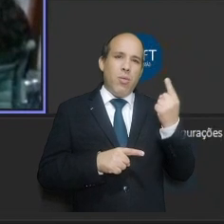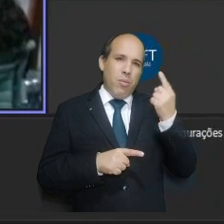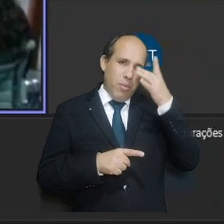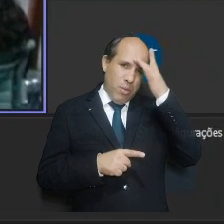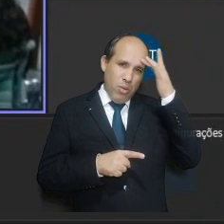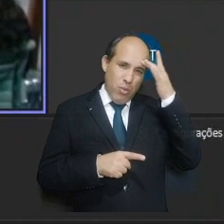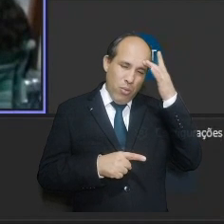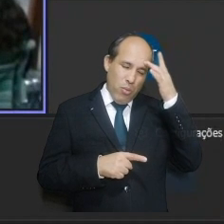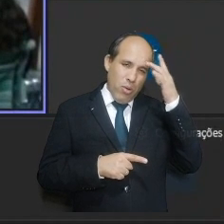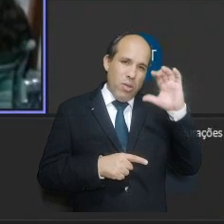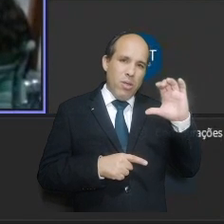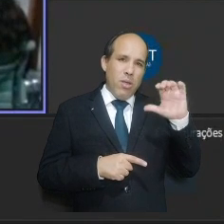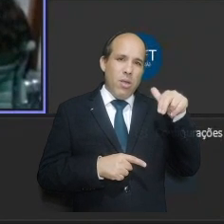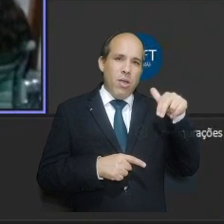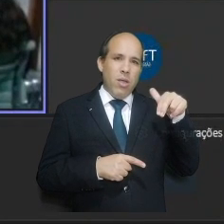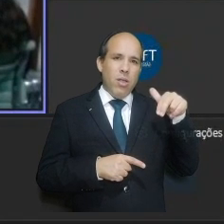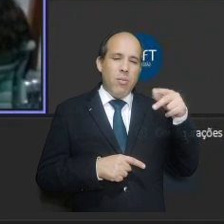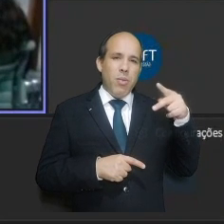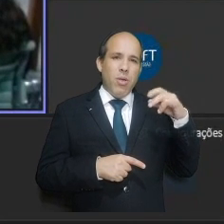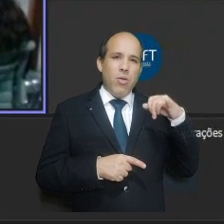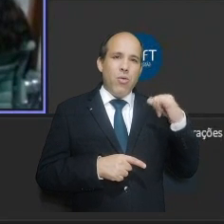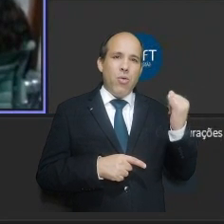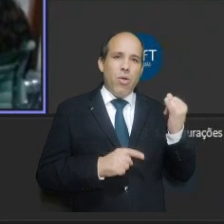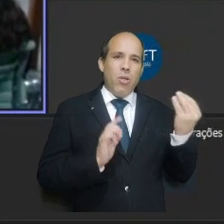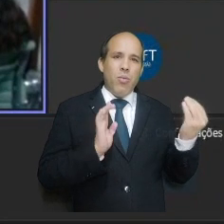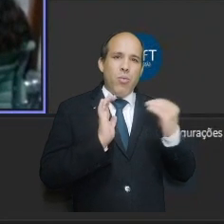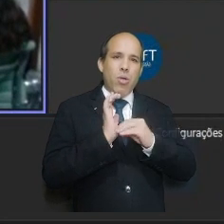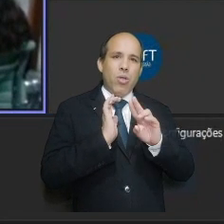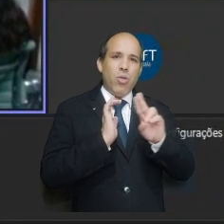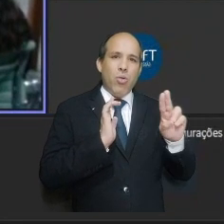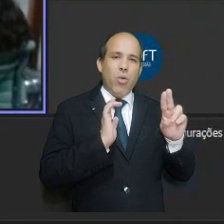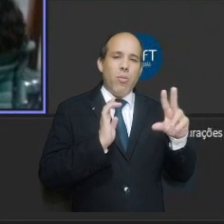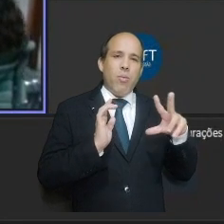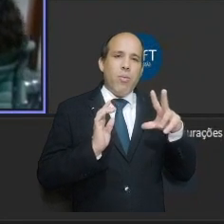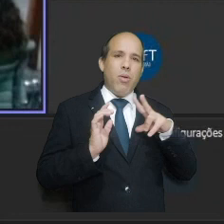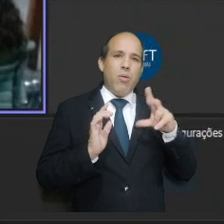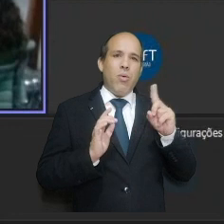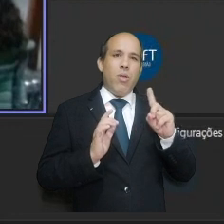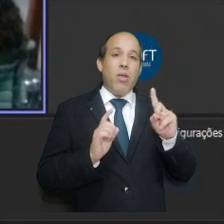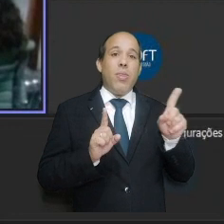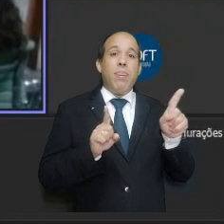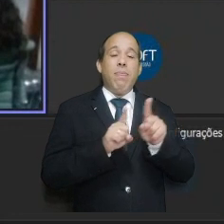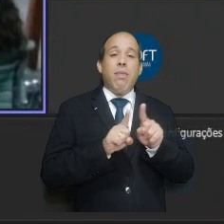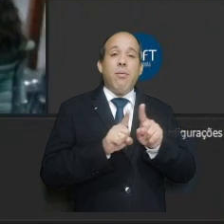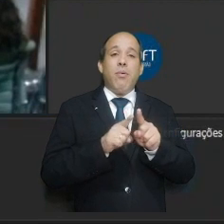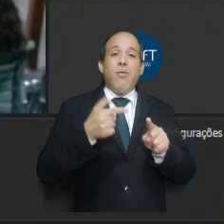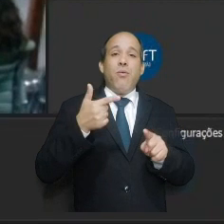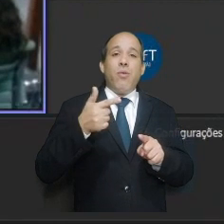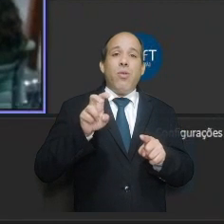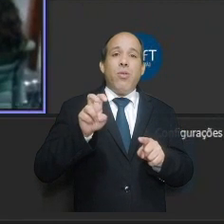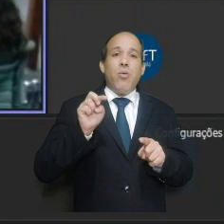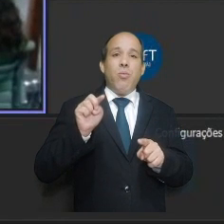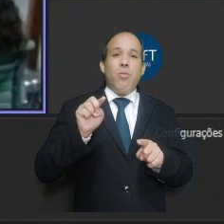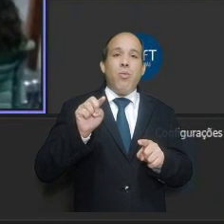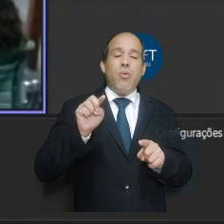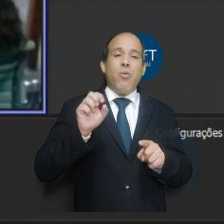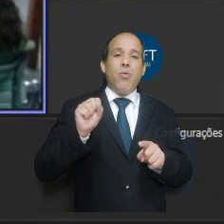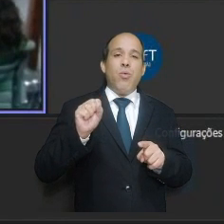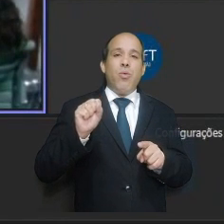feminino, porque é uma pessoa jurídica em nome próprio, eu esclareço isso, e essa questão não está em discussão. Em